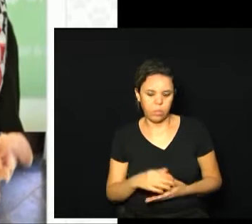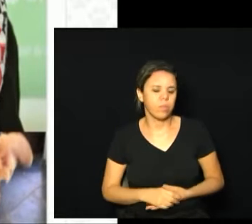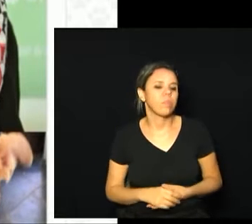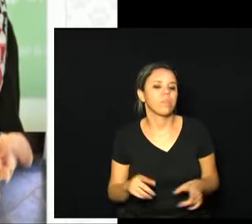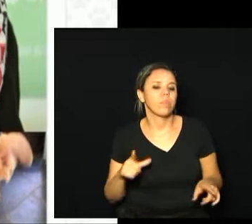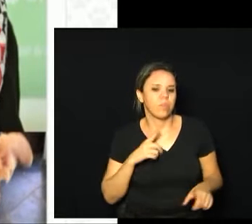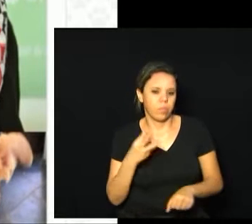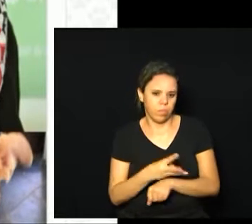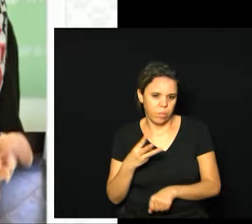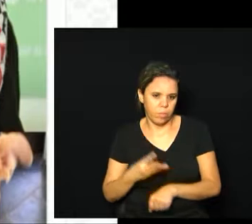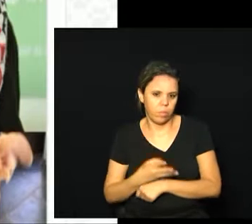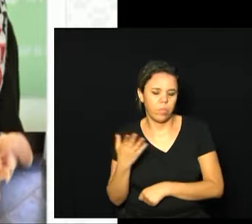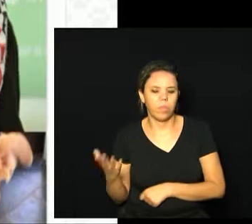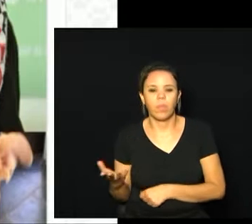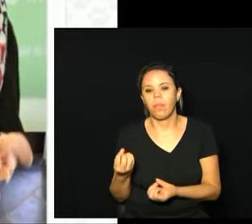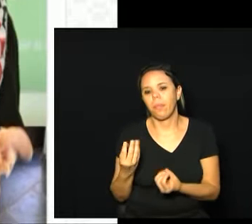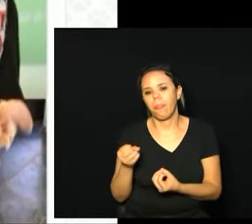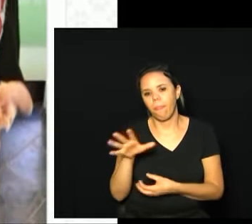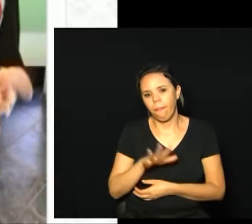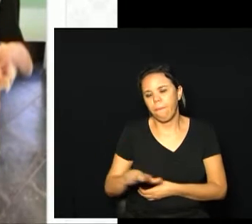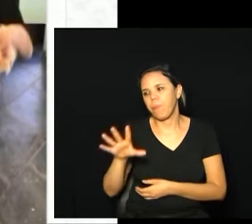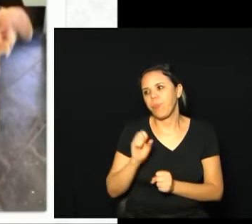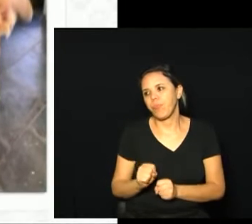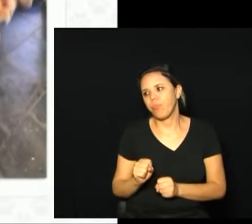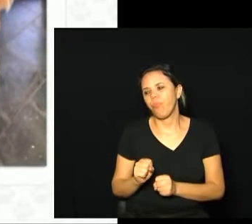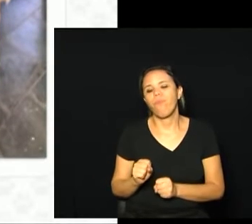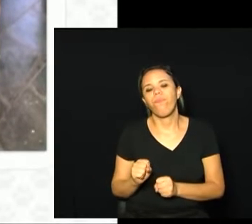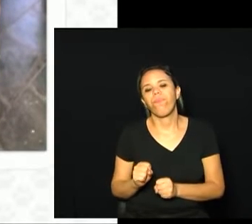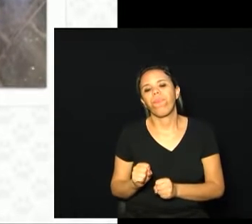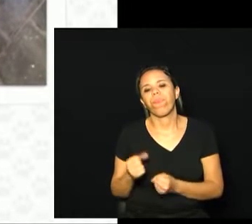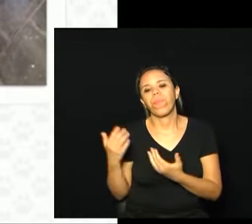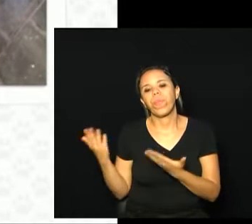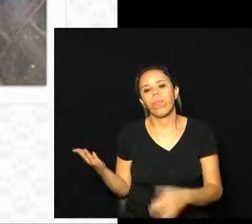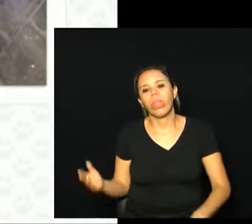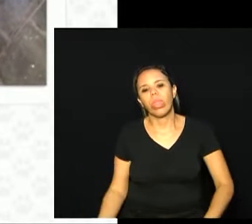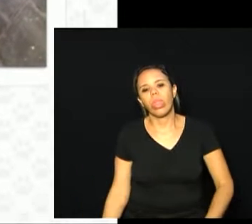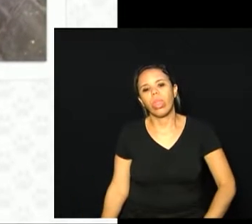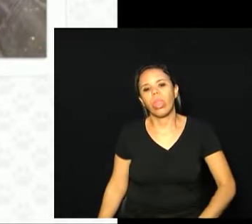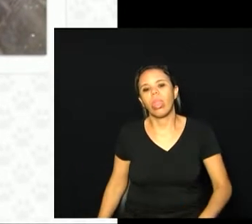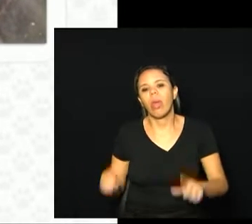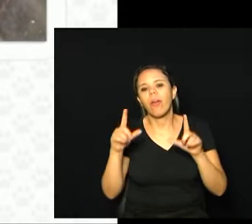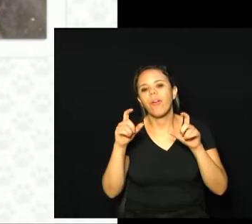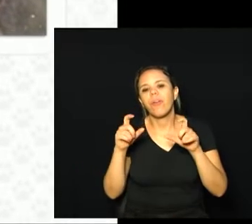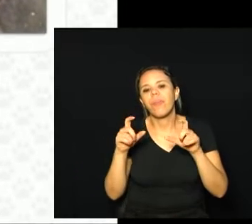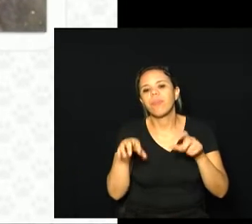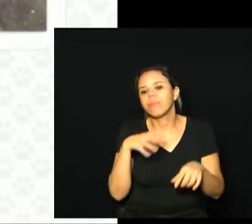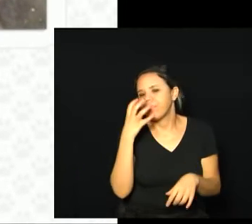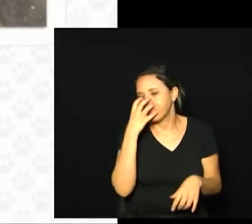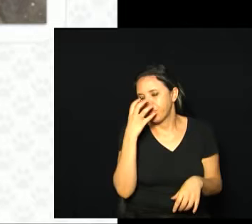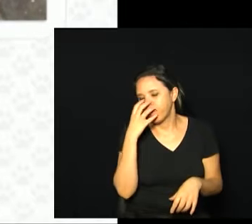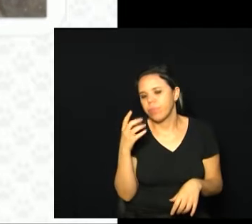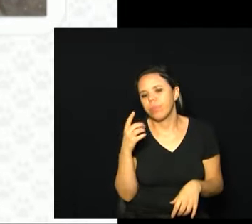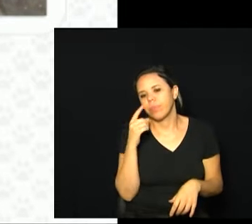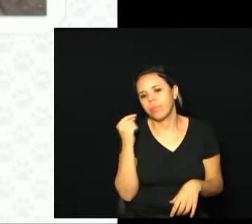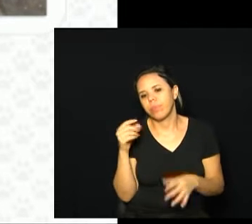Tem um WhatsApp. Tem informações gerais que você pode mandar um e-mail. E aqui, olha aqui, a foto dos bichinhos que estão